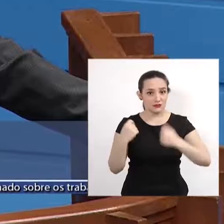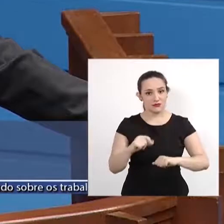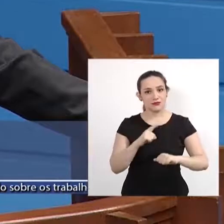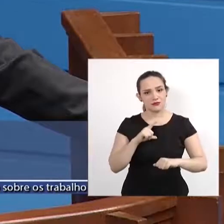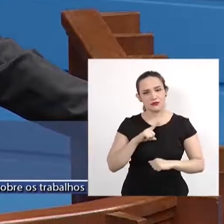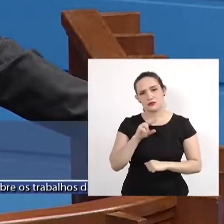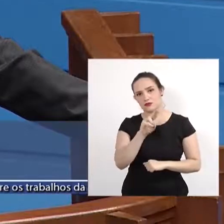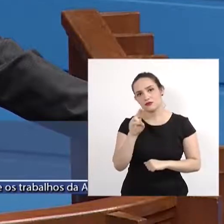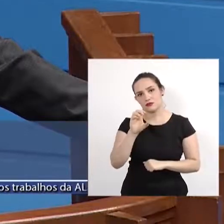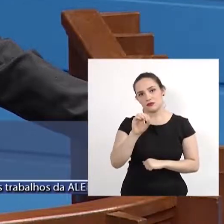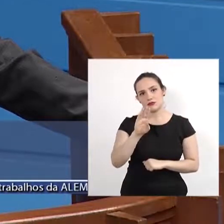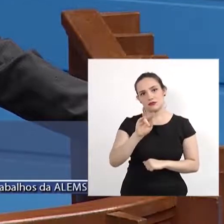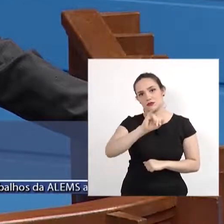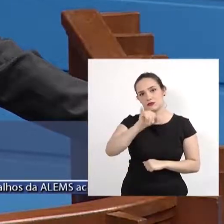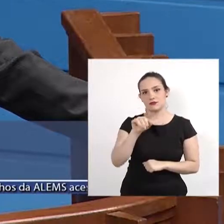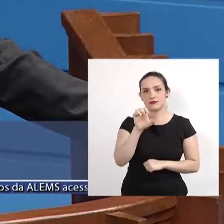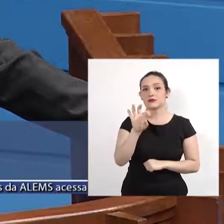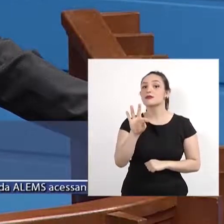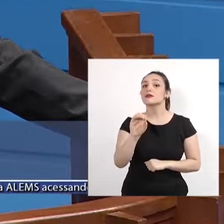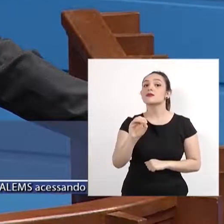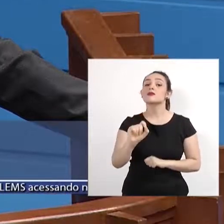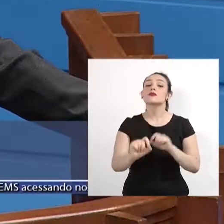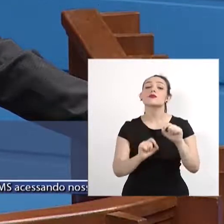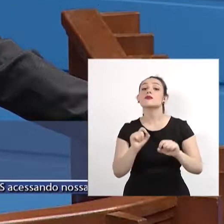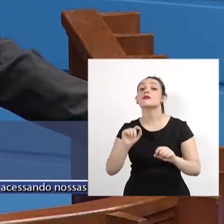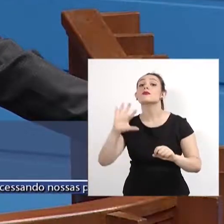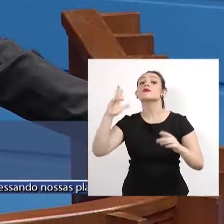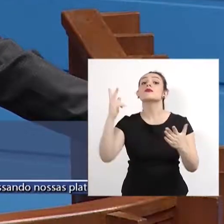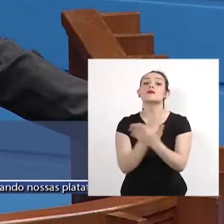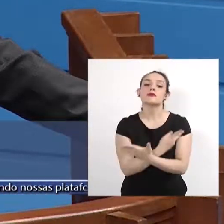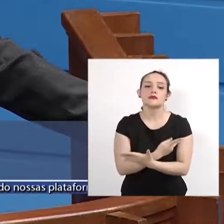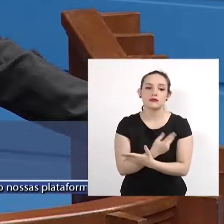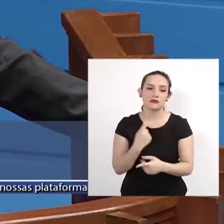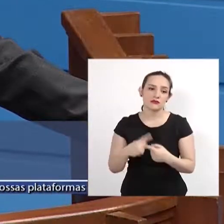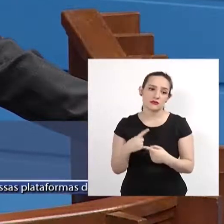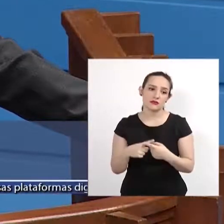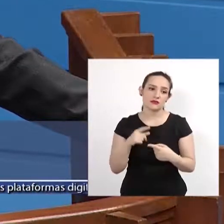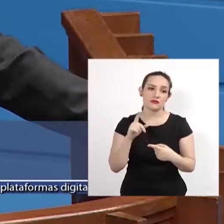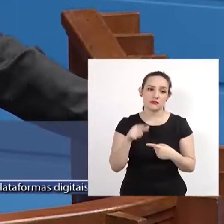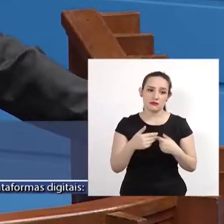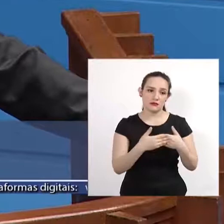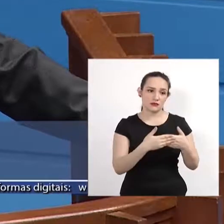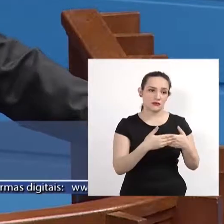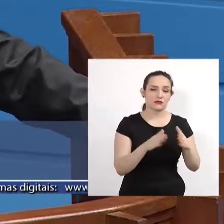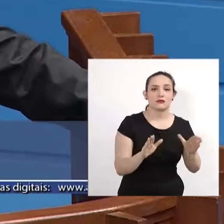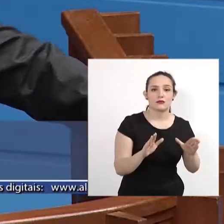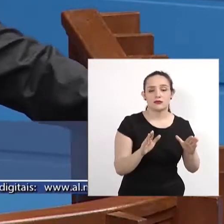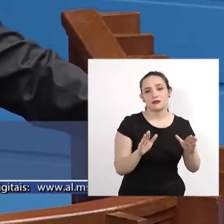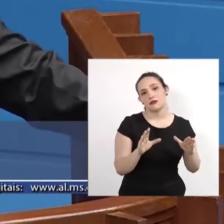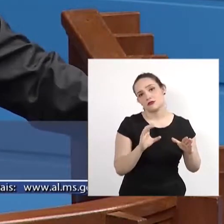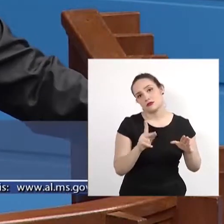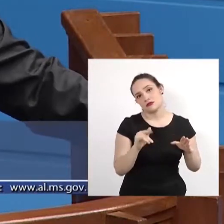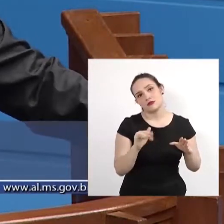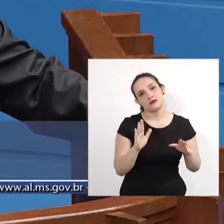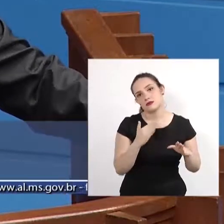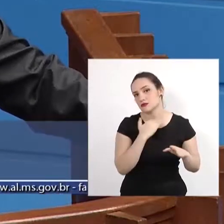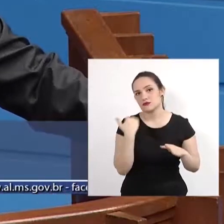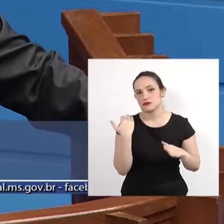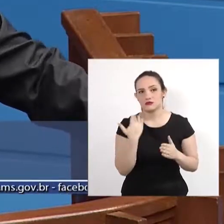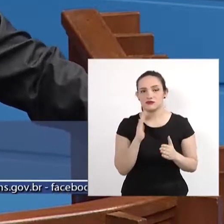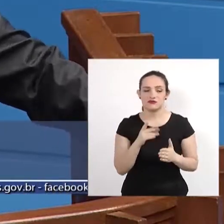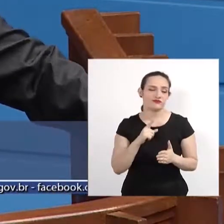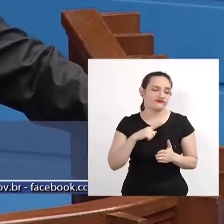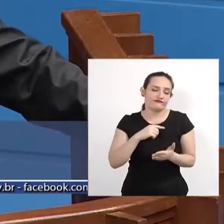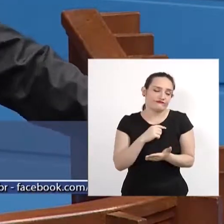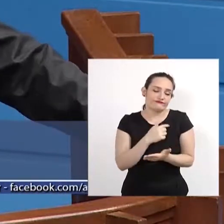objeto, porque senão é uma CPI natimorta. Chegando ao Poder Judiciário,